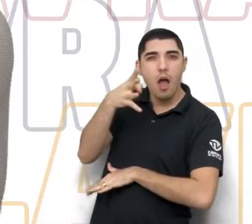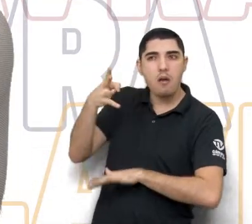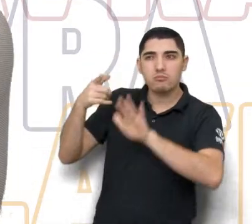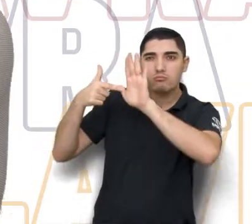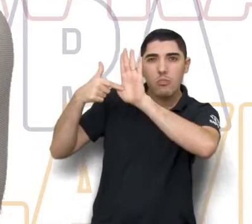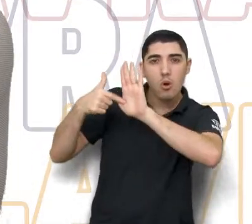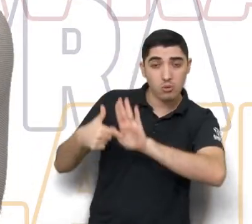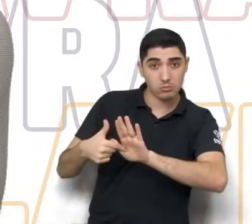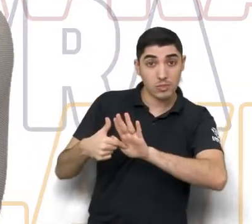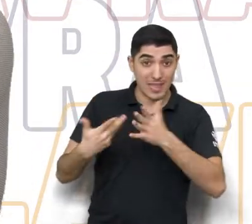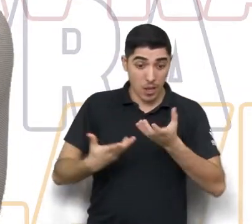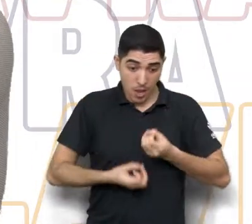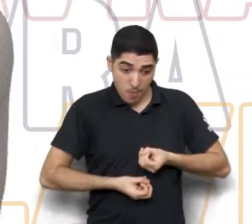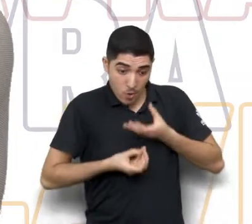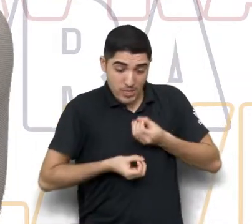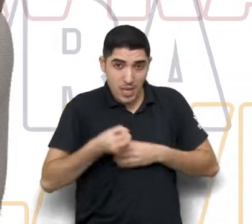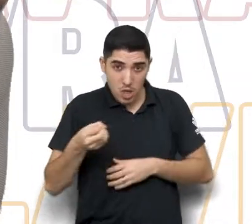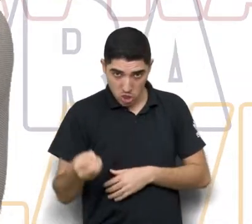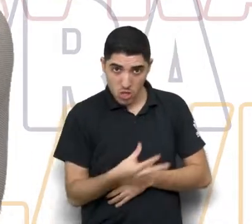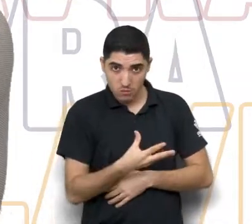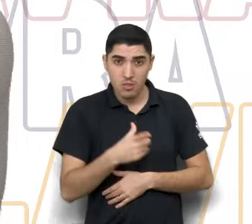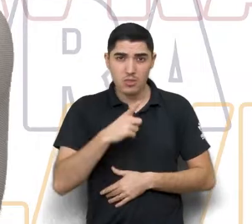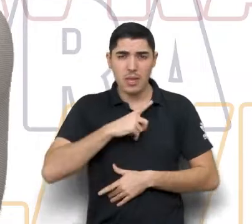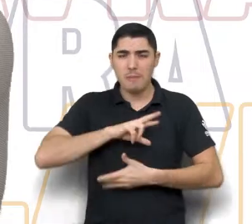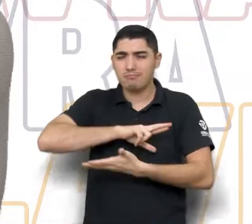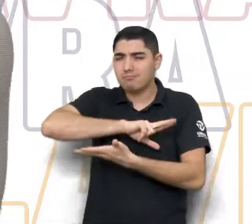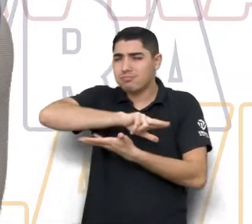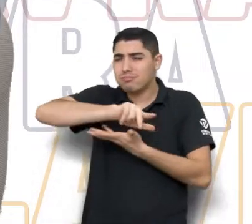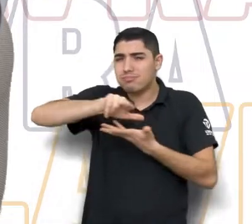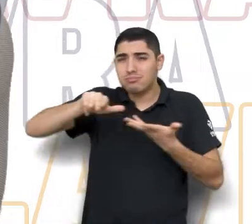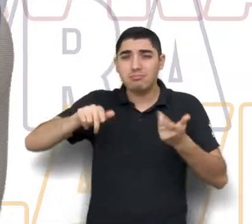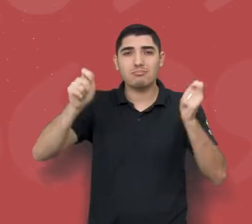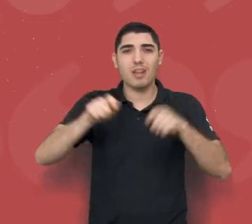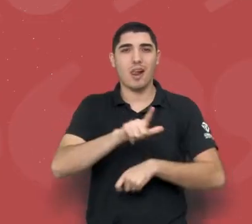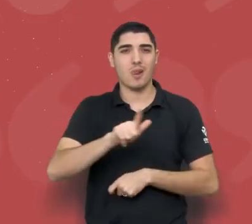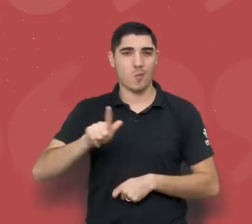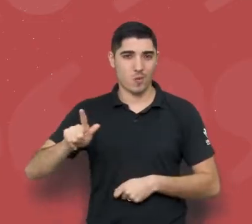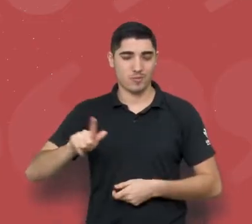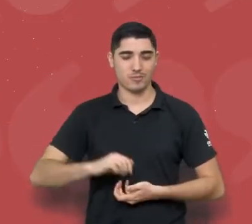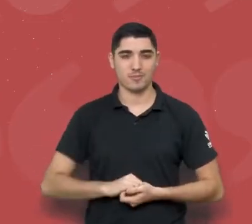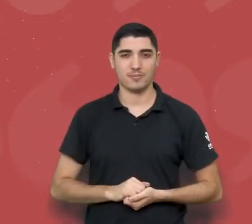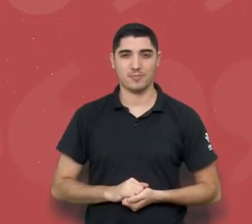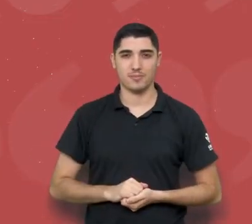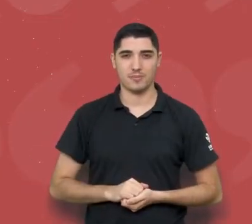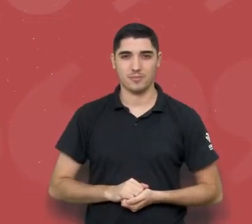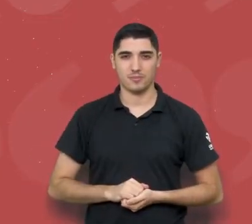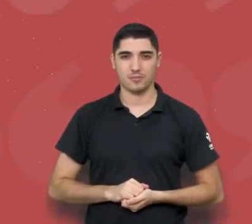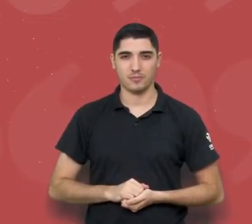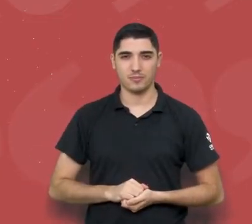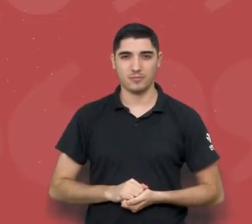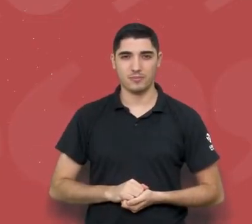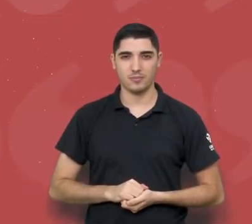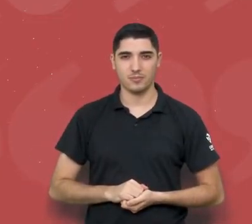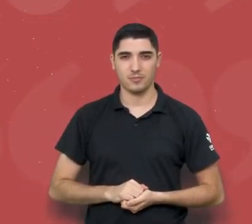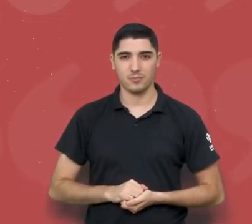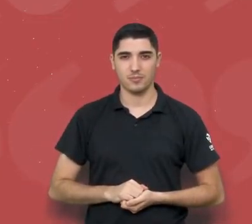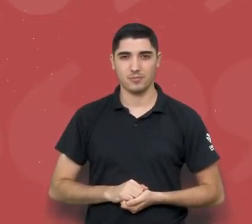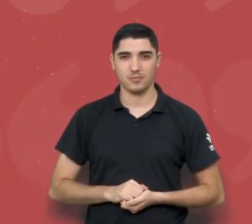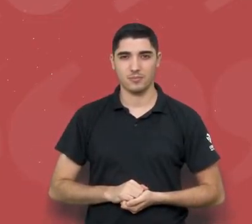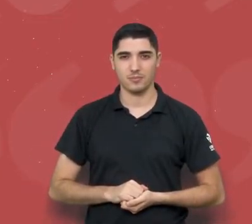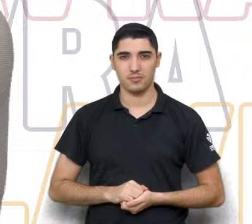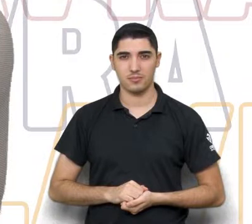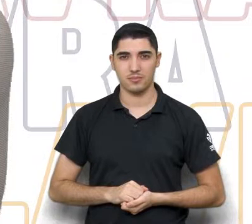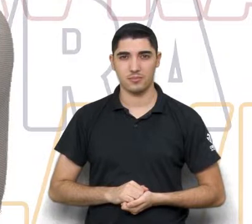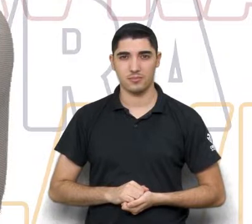ela transita por todas as possibilidades da linguagem. Qual é o papel da poesia e do